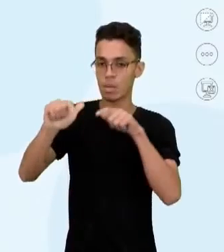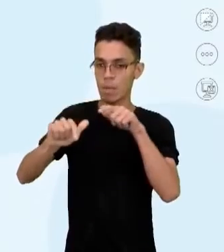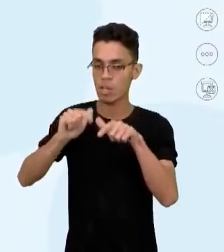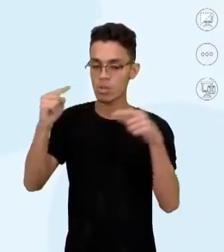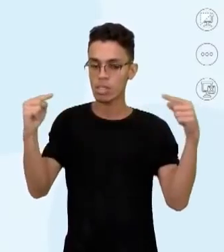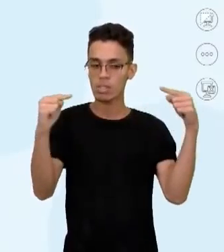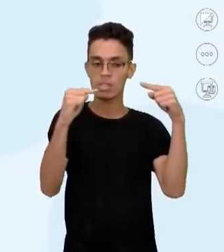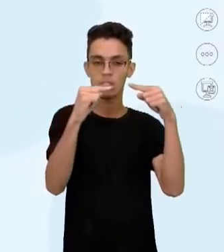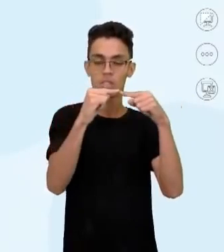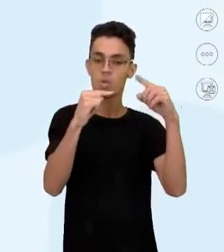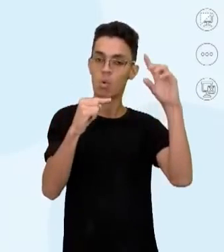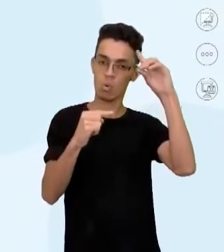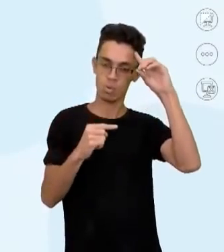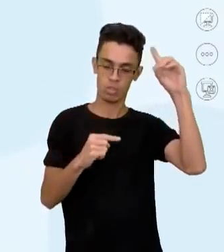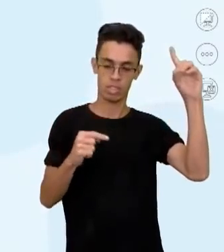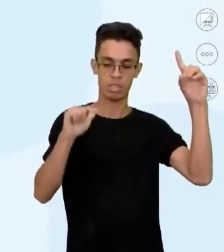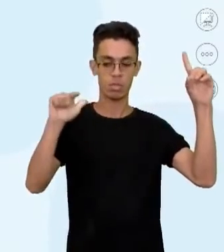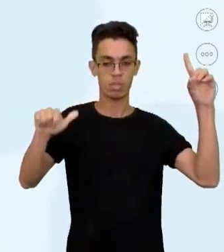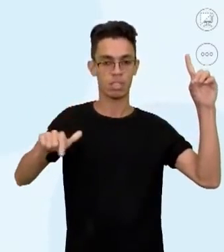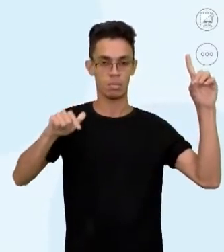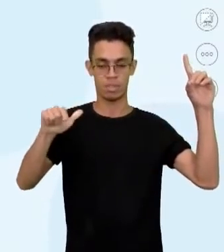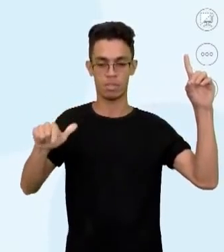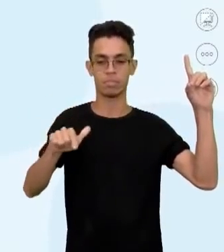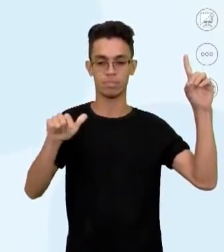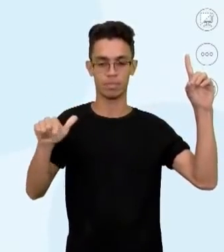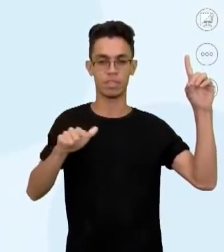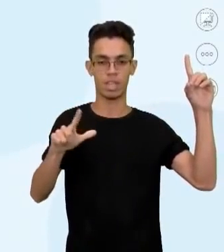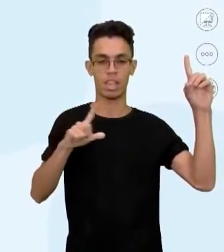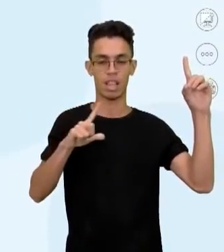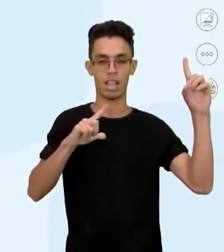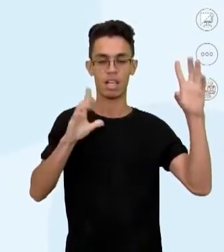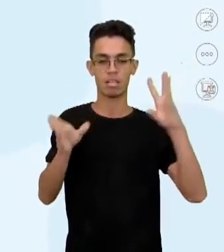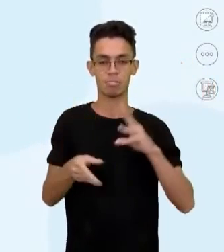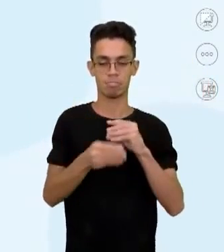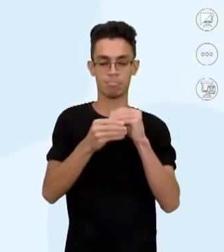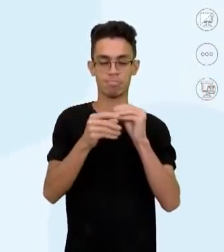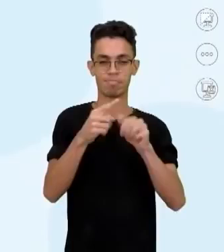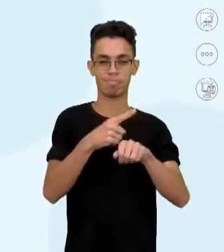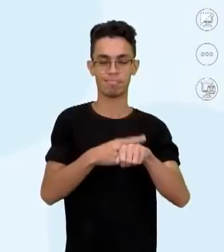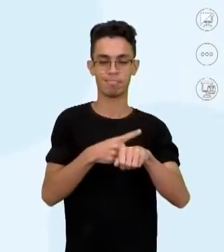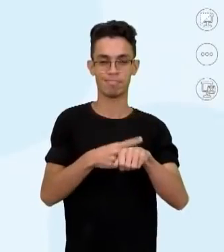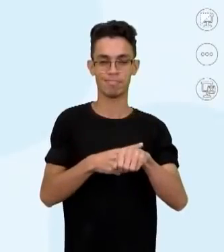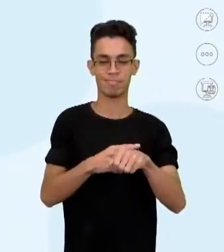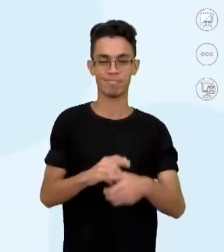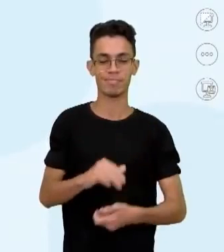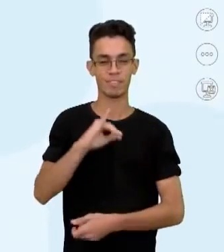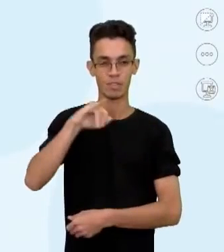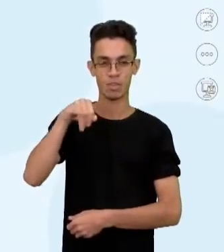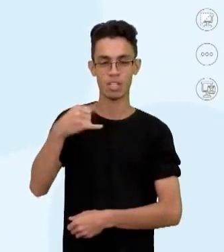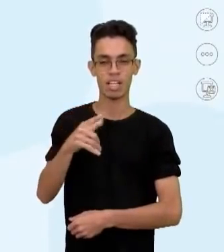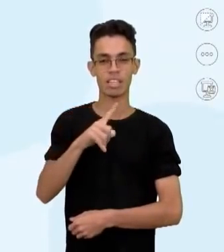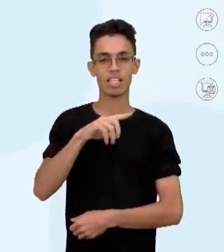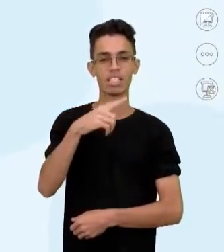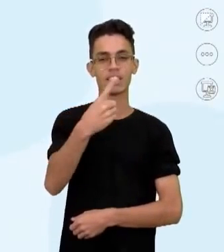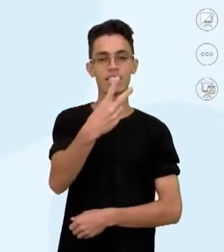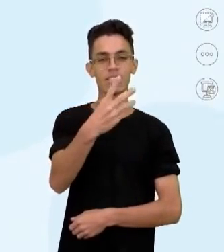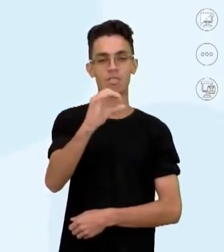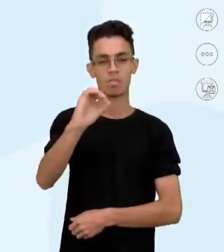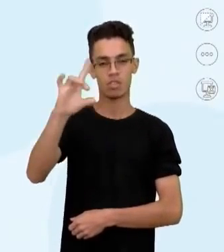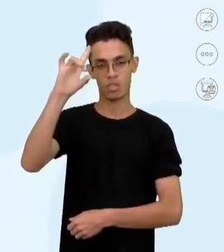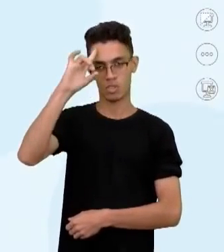bom. Trabalhadores. Vou pôr assim abreviadinho para economizar tempo. Então olha lá, ó, em 120